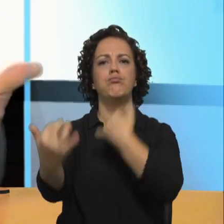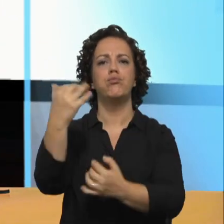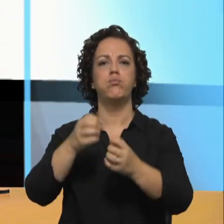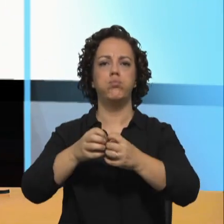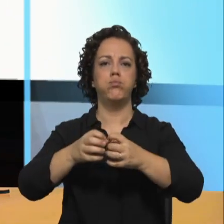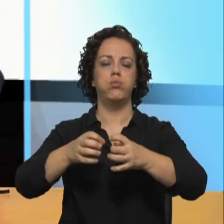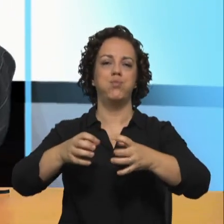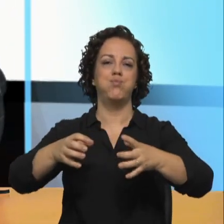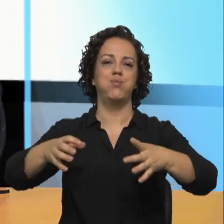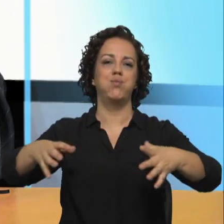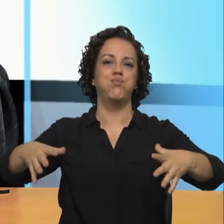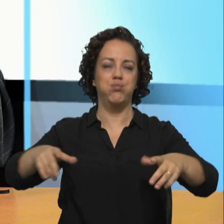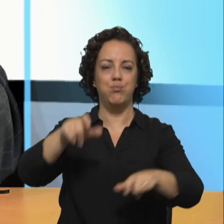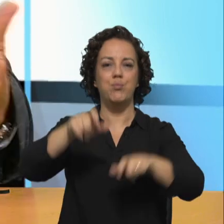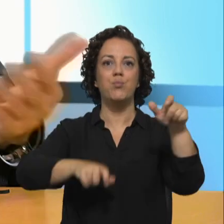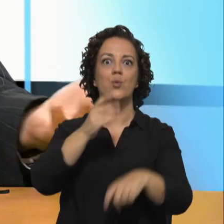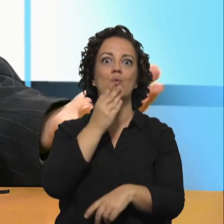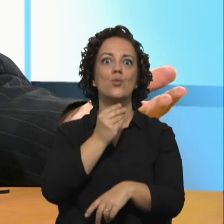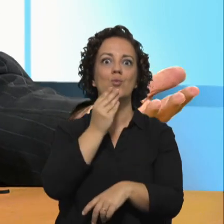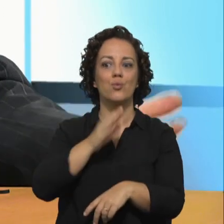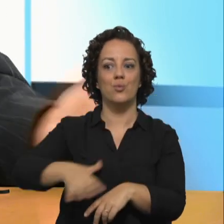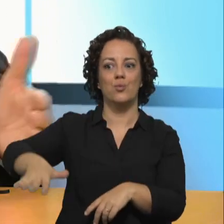judaica aumentou imenso em todo este